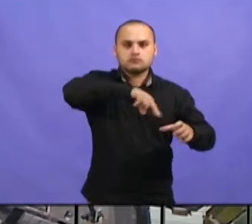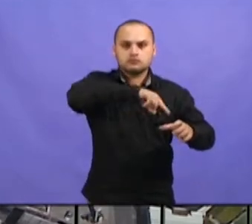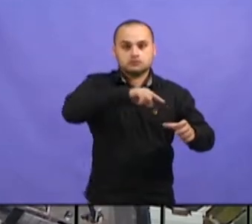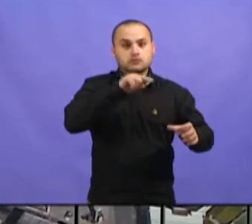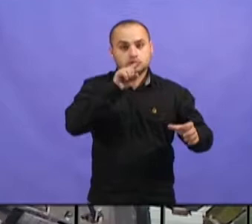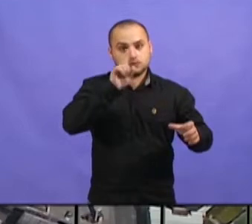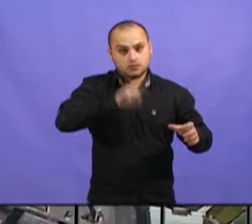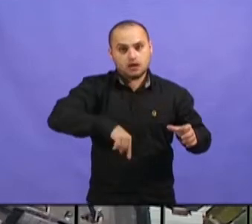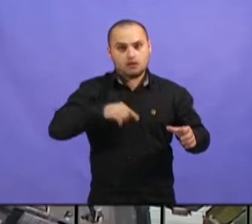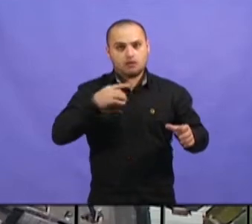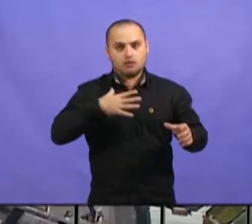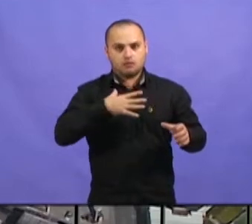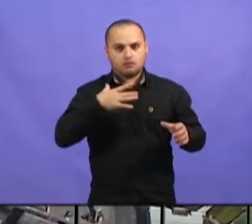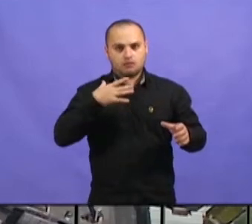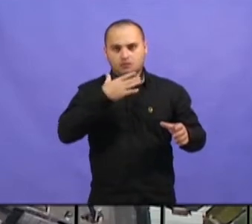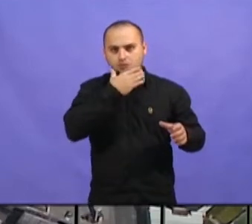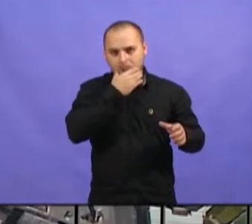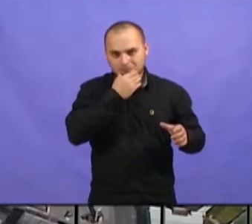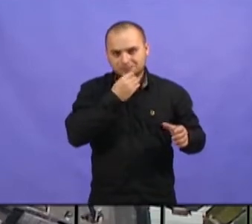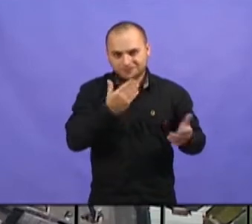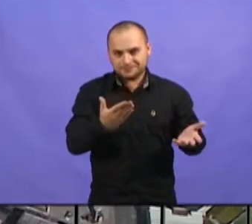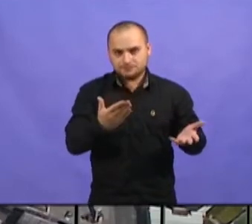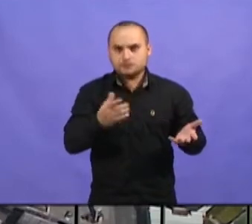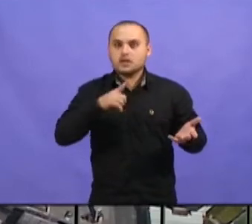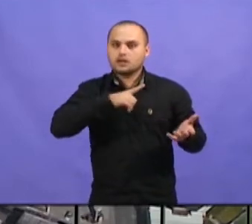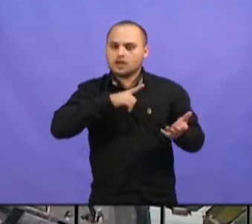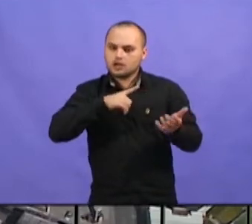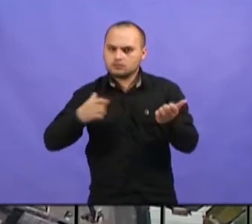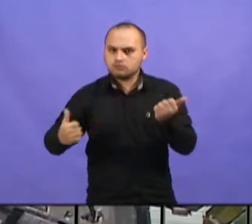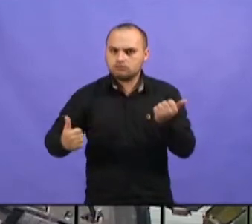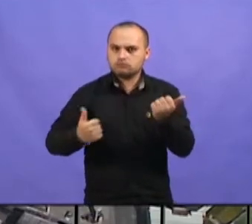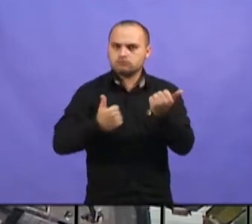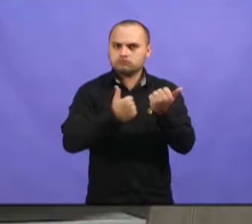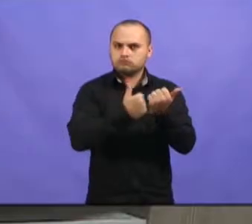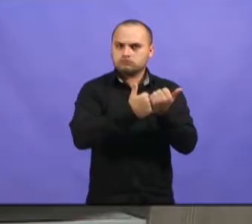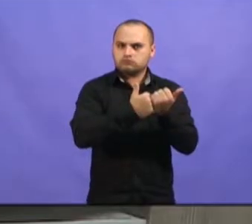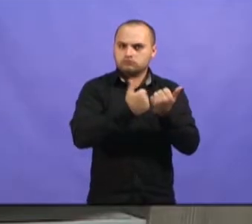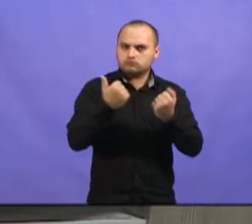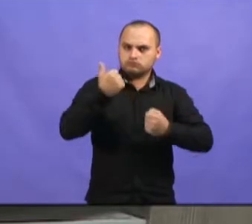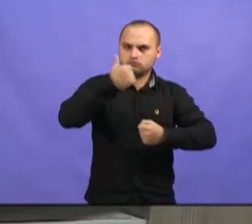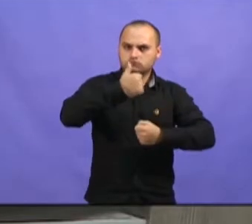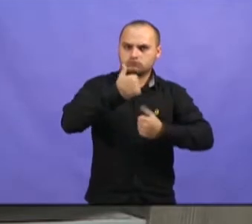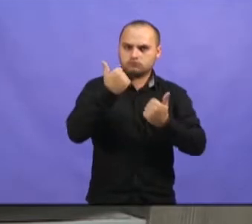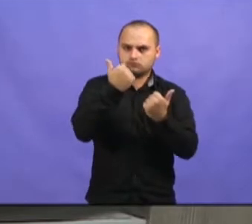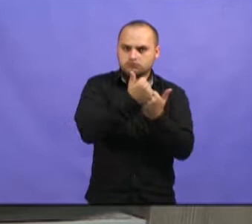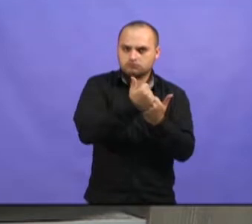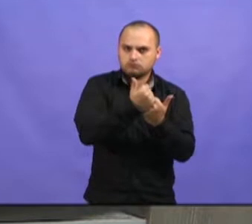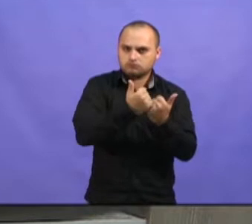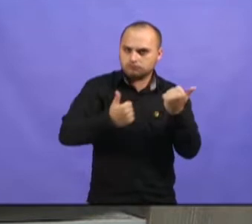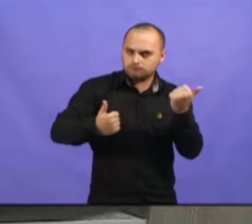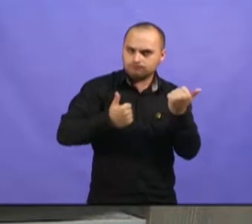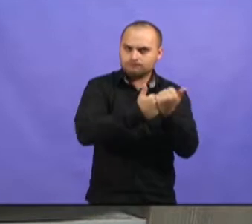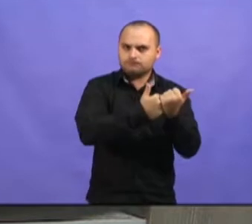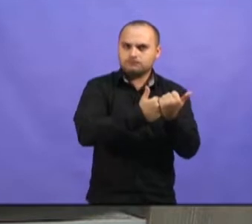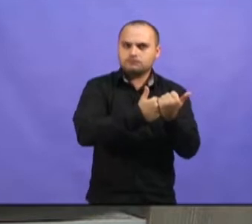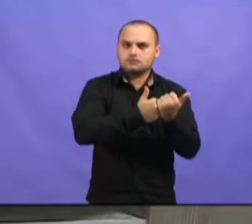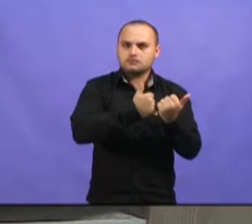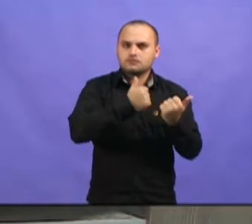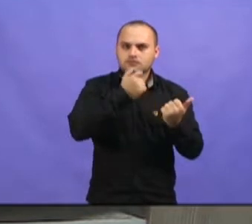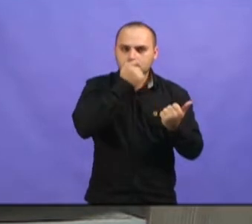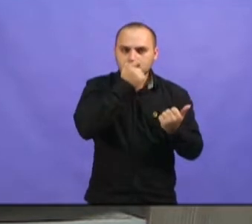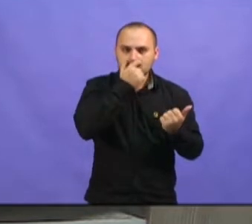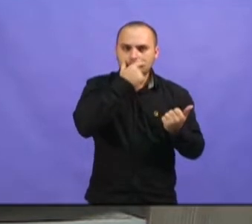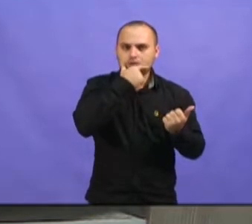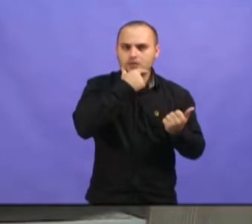apoio do prefeito Vonei Morastone. A gente tem feito a política de acolhimento e tem intensificado nas